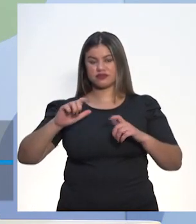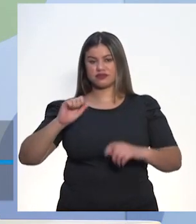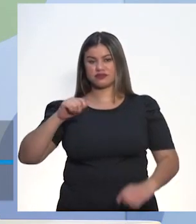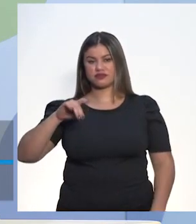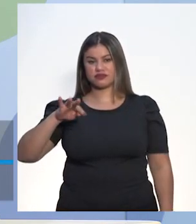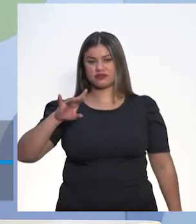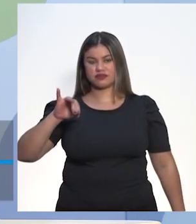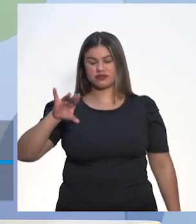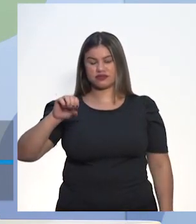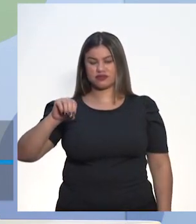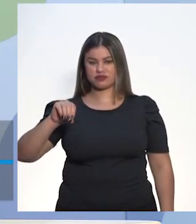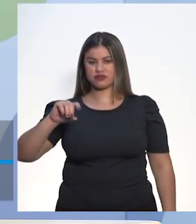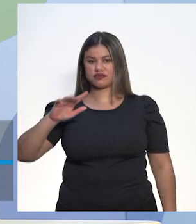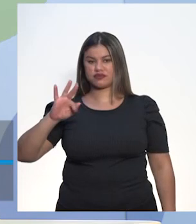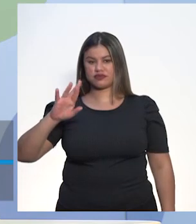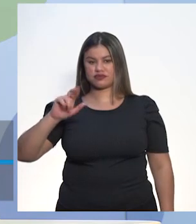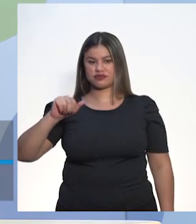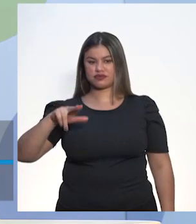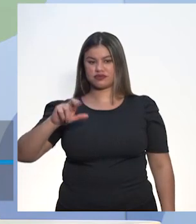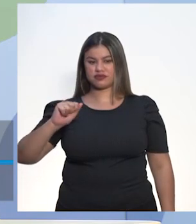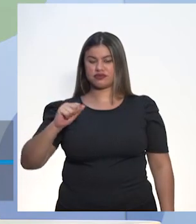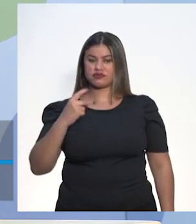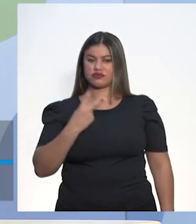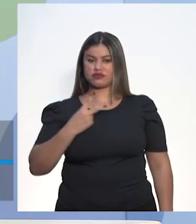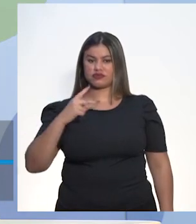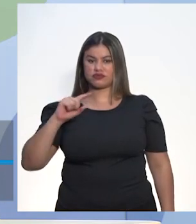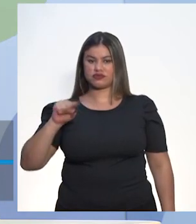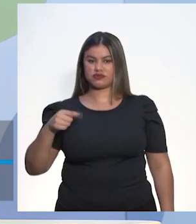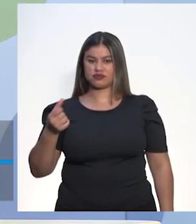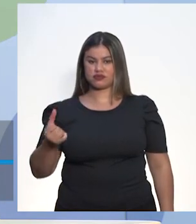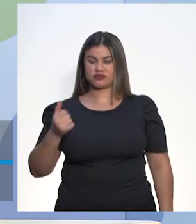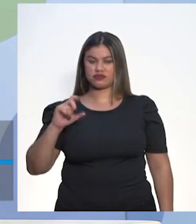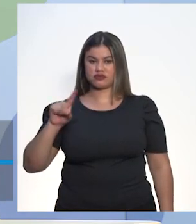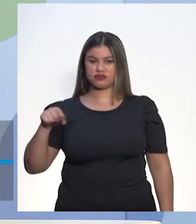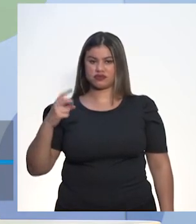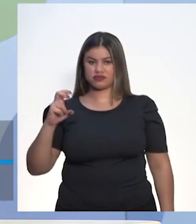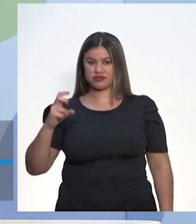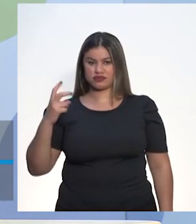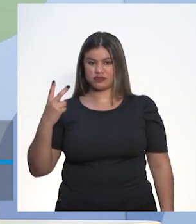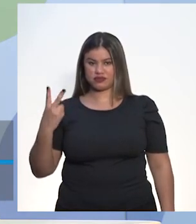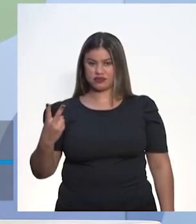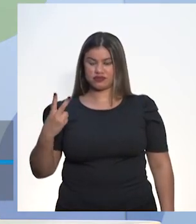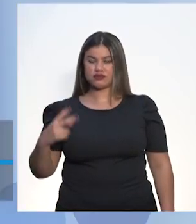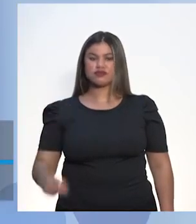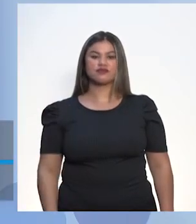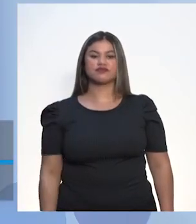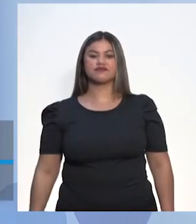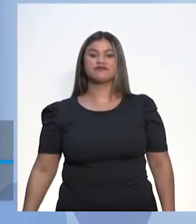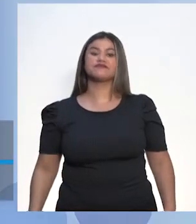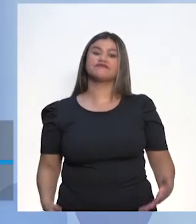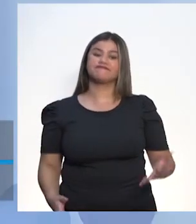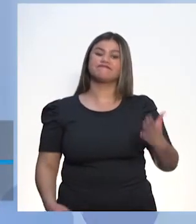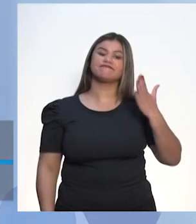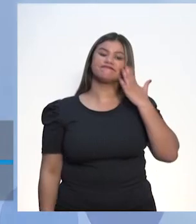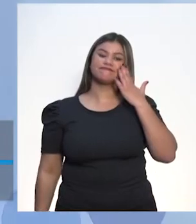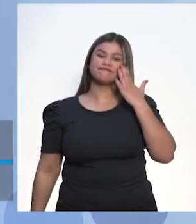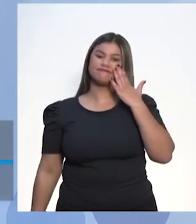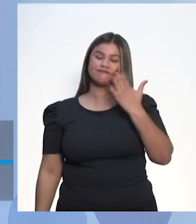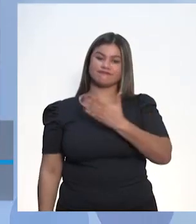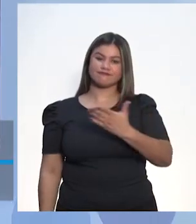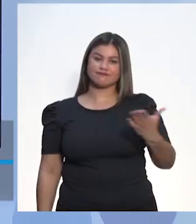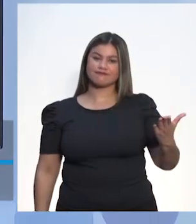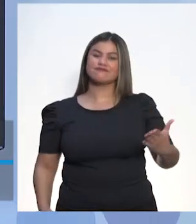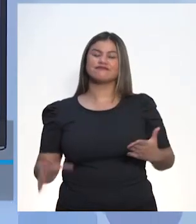de Registro, 2, 6 e 52, para ser bem objetivo ali. Beleza. E aí, gente, eu vou falar uma coisa. Eu sei que vocês amam o Jonas de